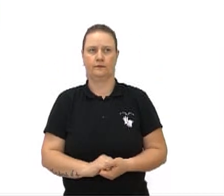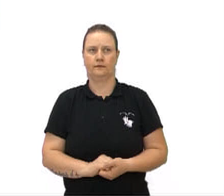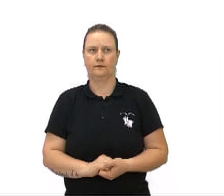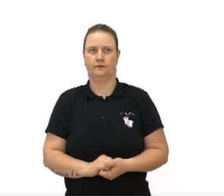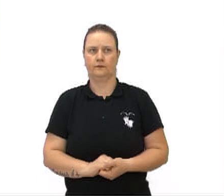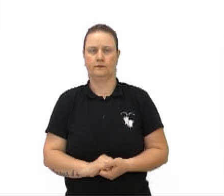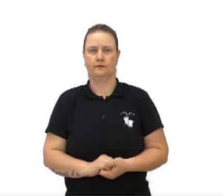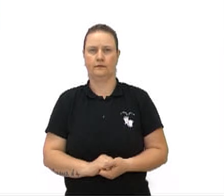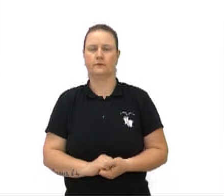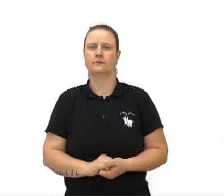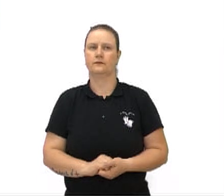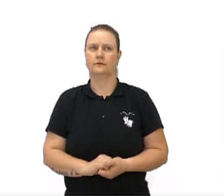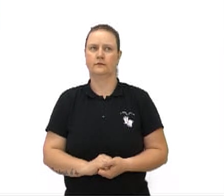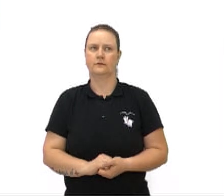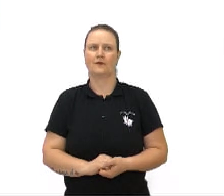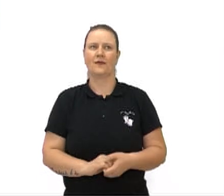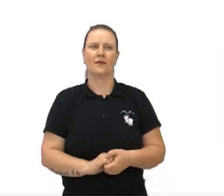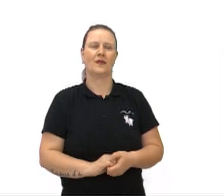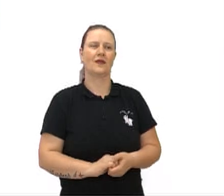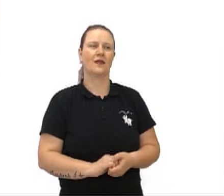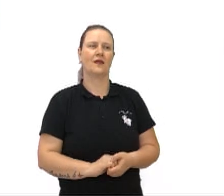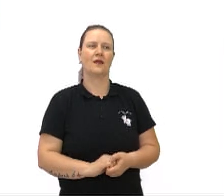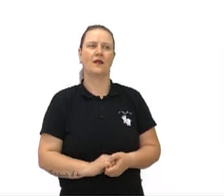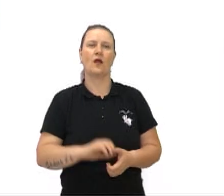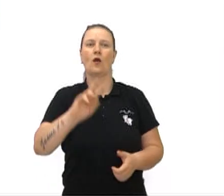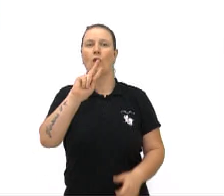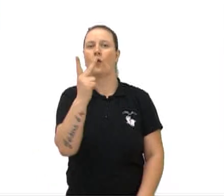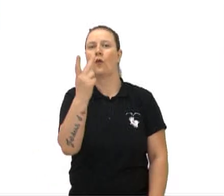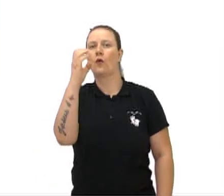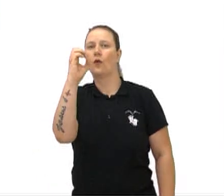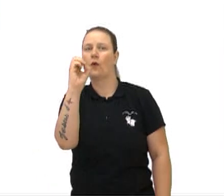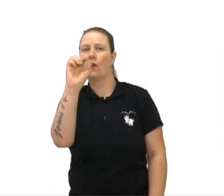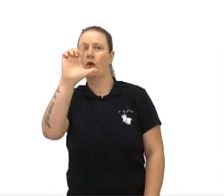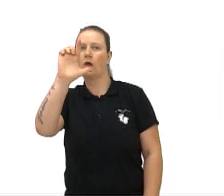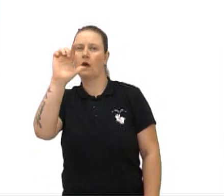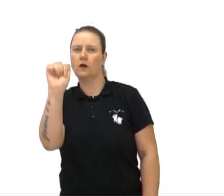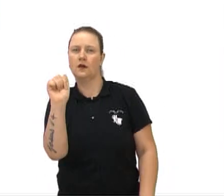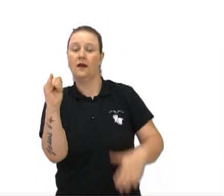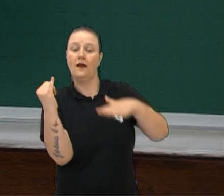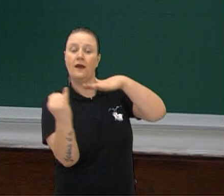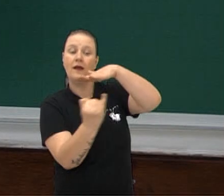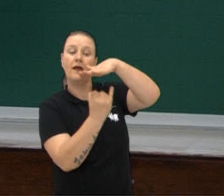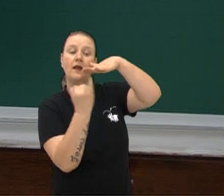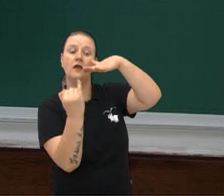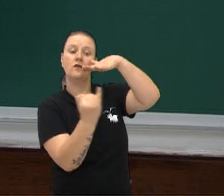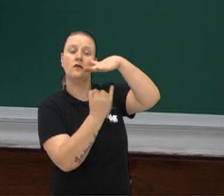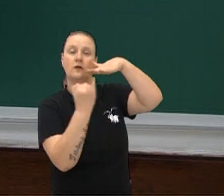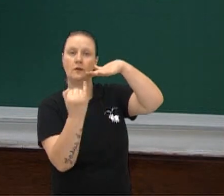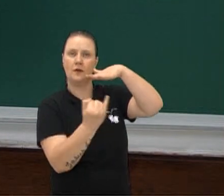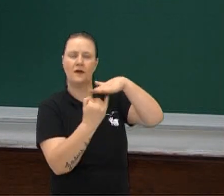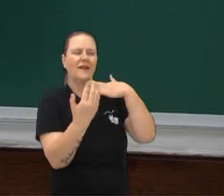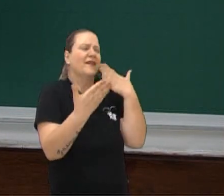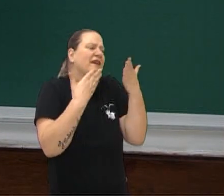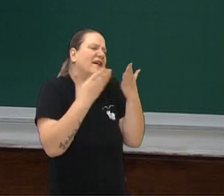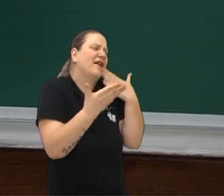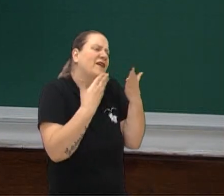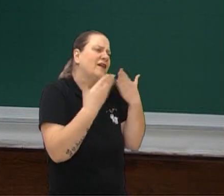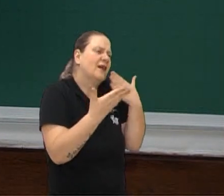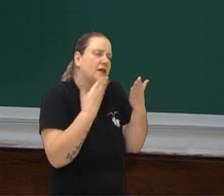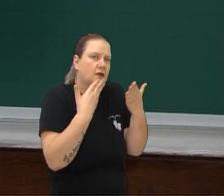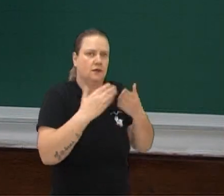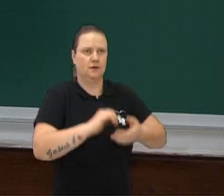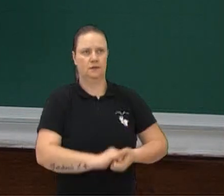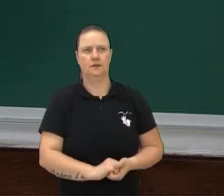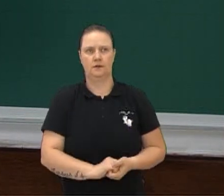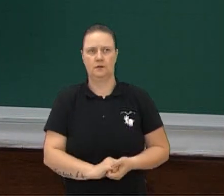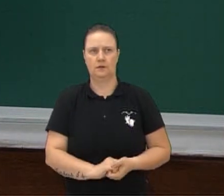formal. Hola, que tal? Hola, que tal? É informal. Então, quando eu for ter uma conversa mais séria,